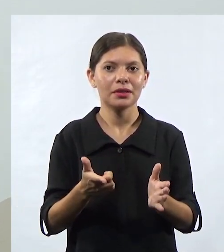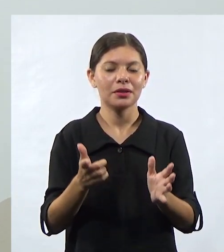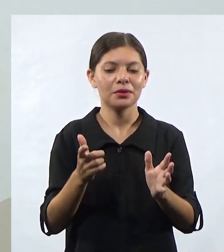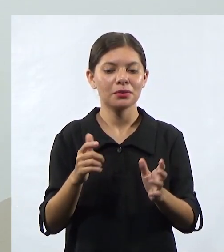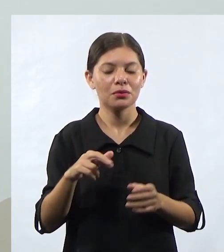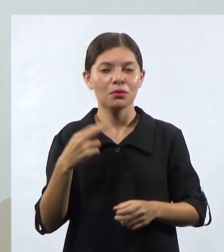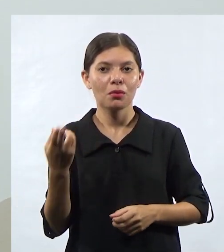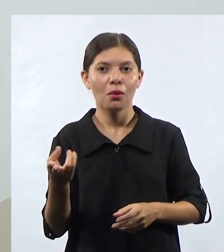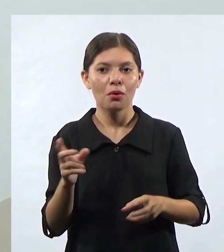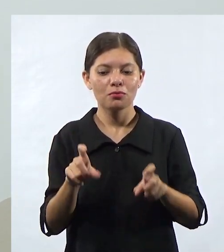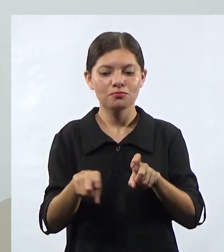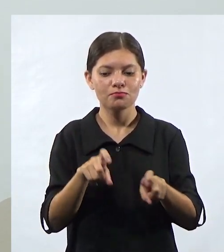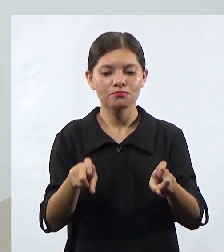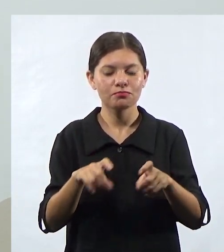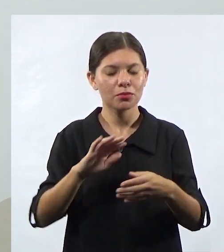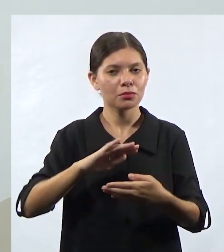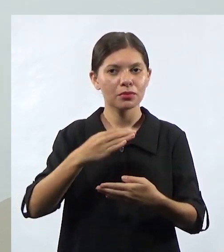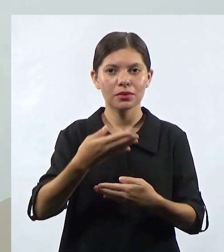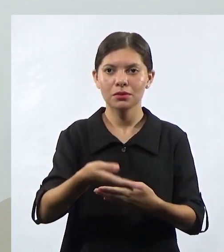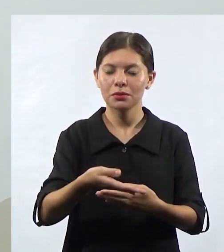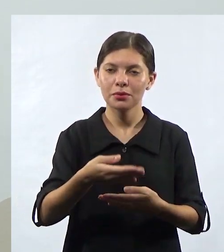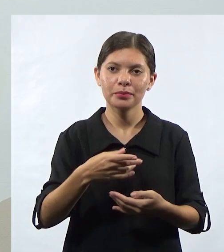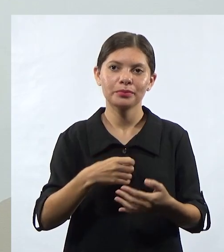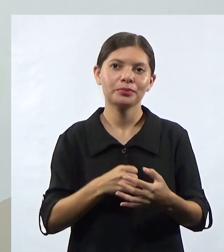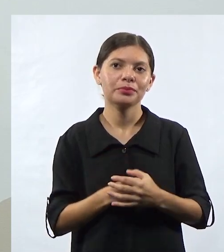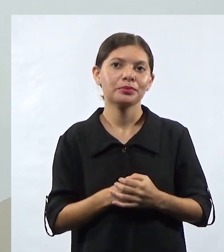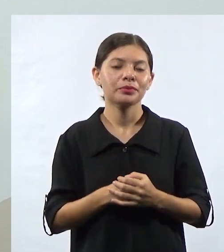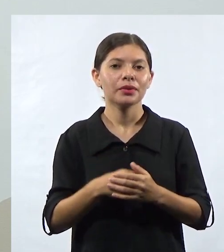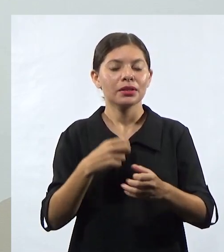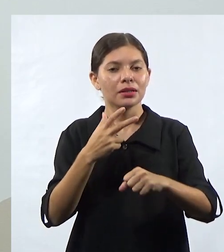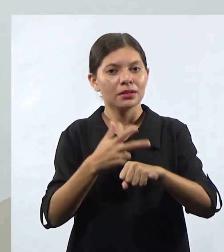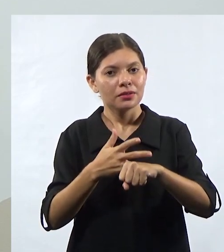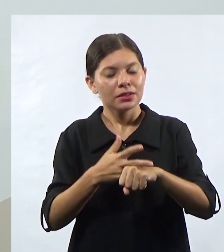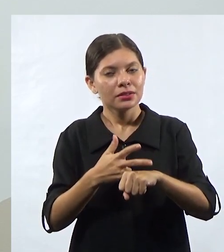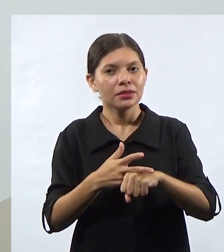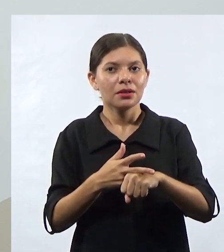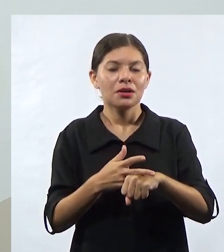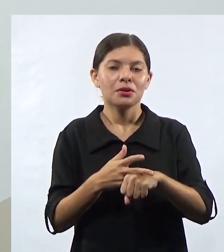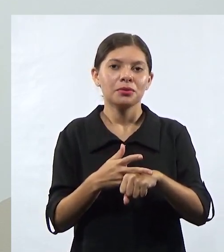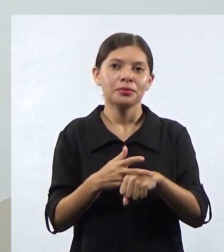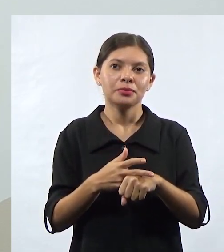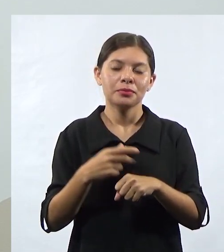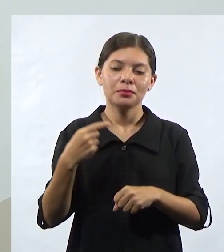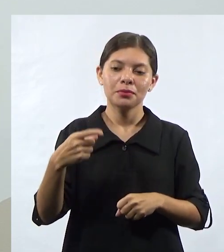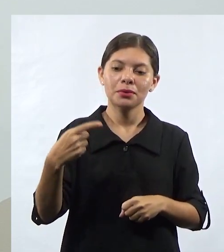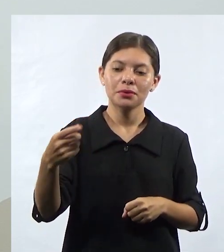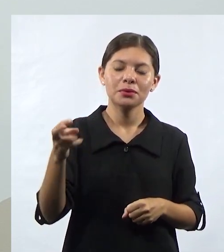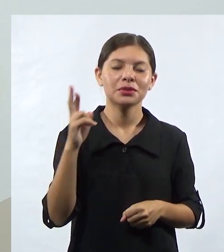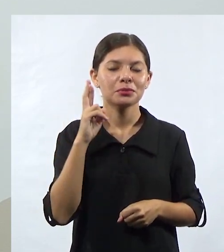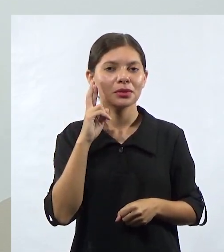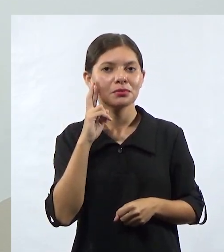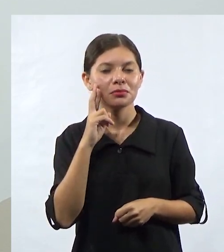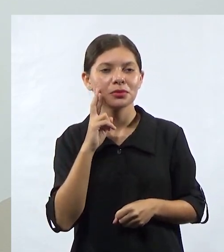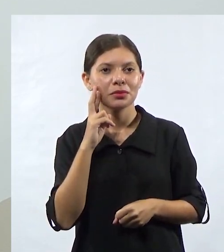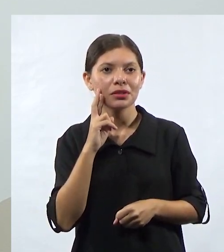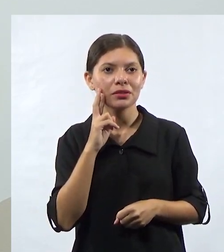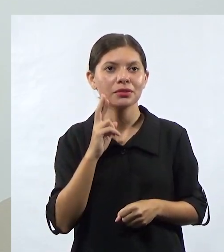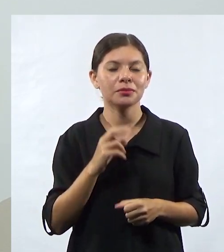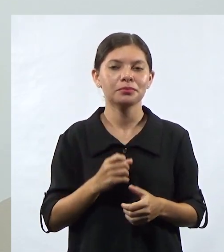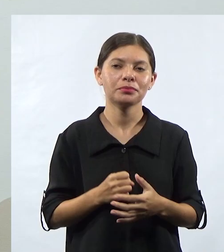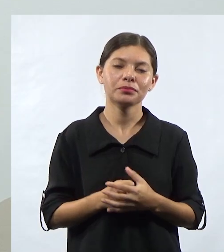ou o computador. A gravação, talvez, numa próxima experiência. Mas fica a seu critério. Se você tiver facilidade, se você, né,